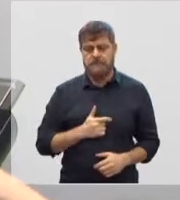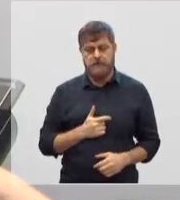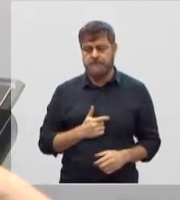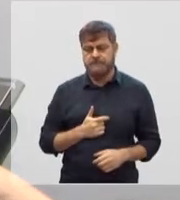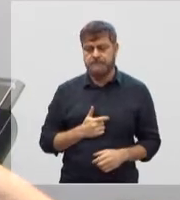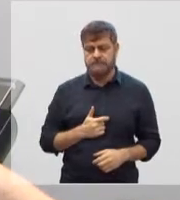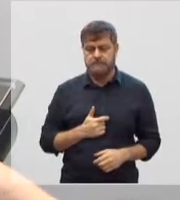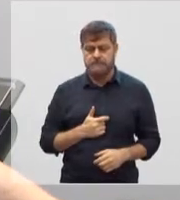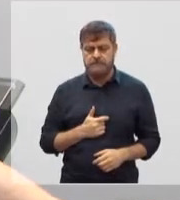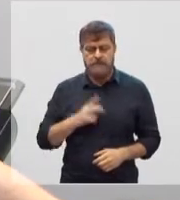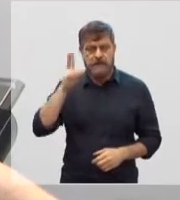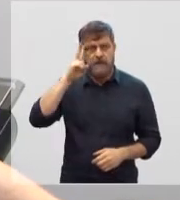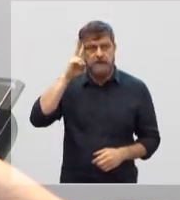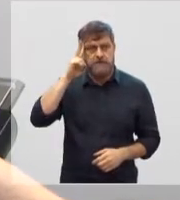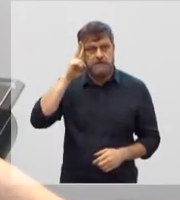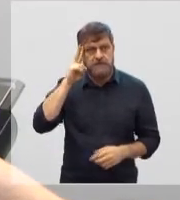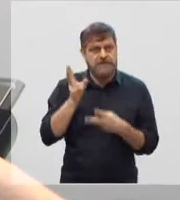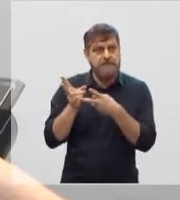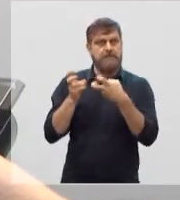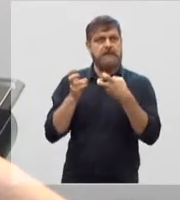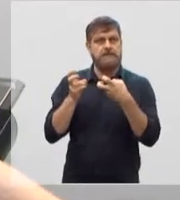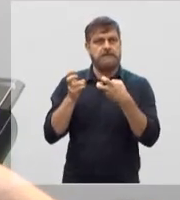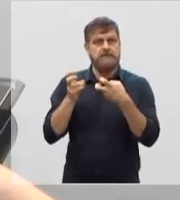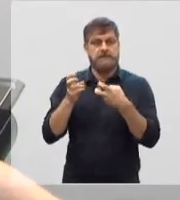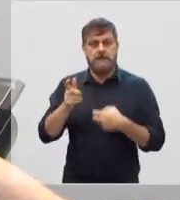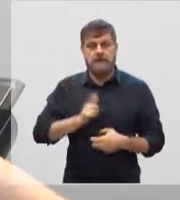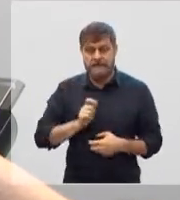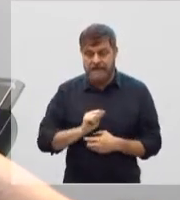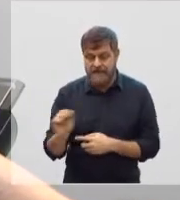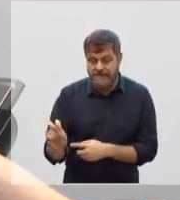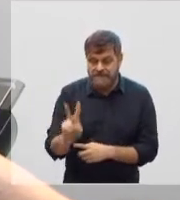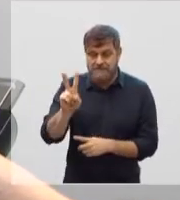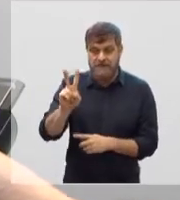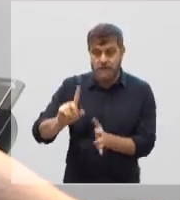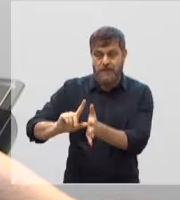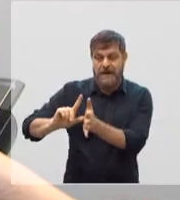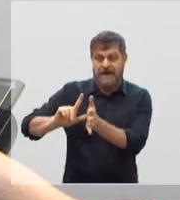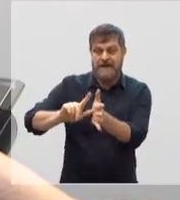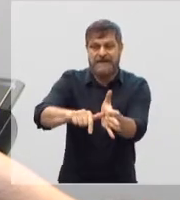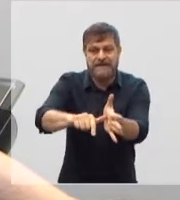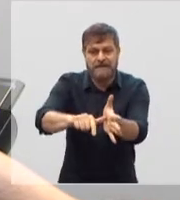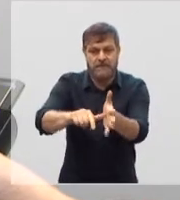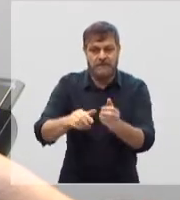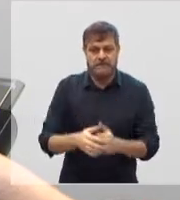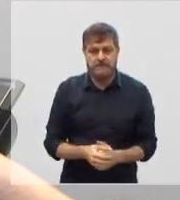A gente não consegue perceber o momento histórico, a gente só consegue valorizar ou não